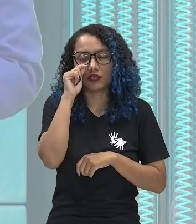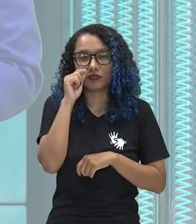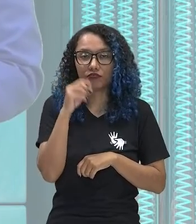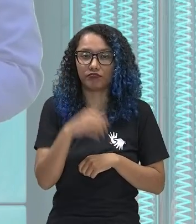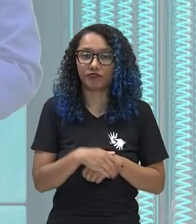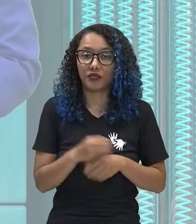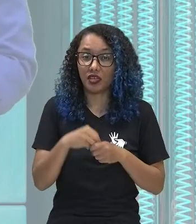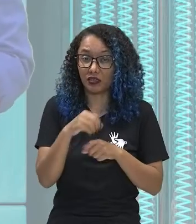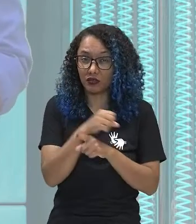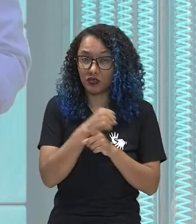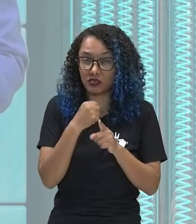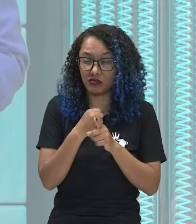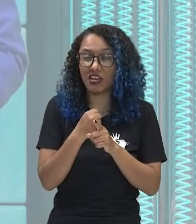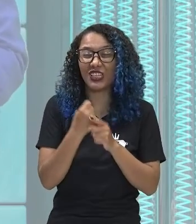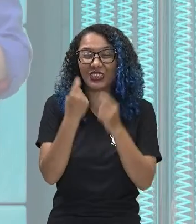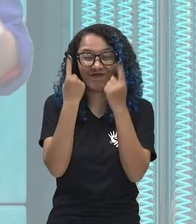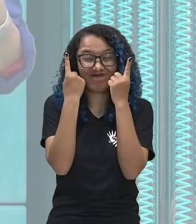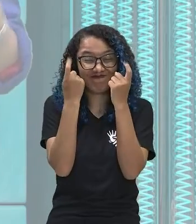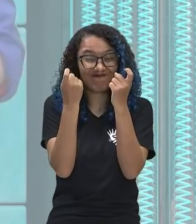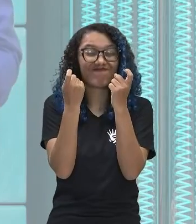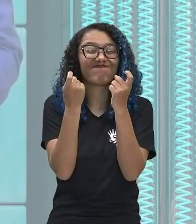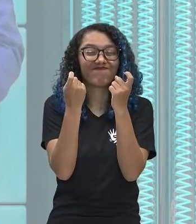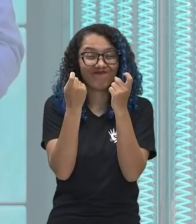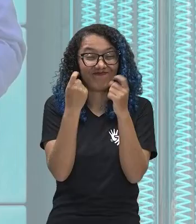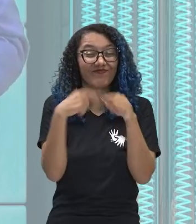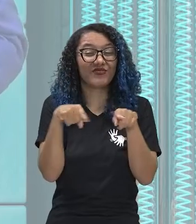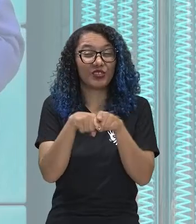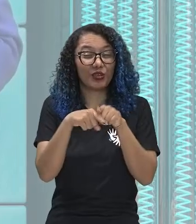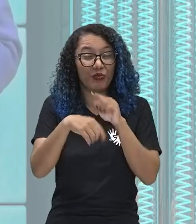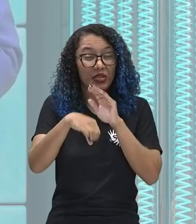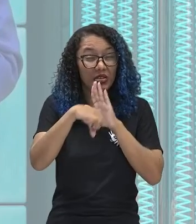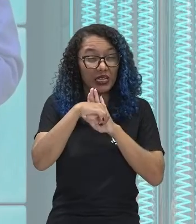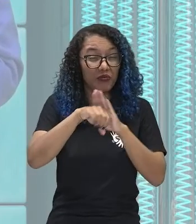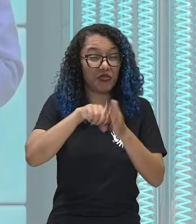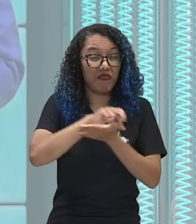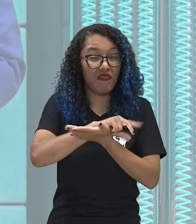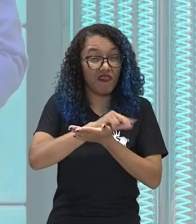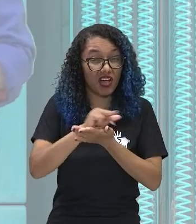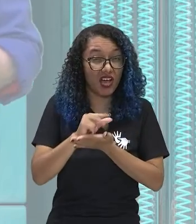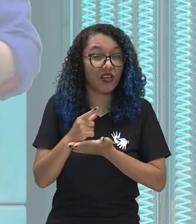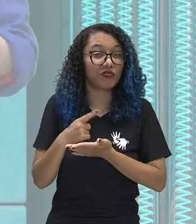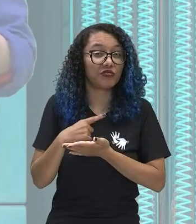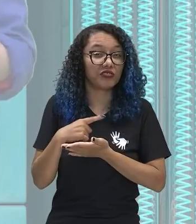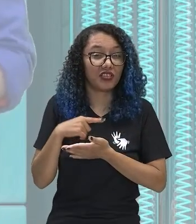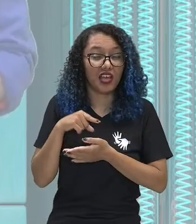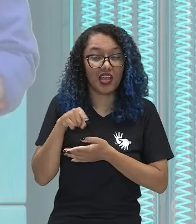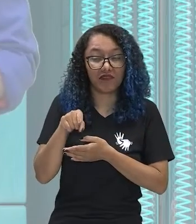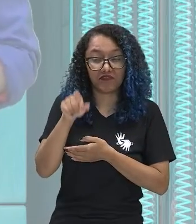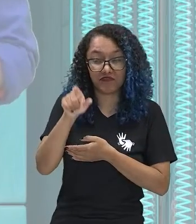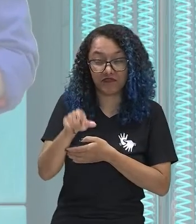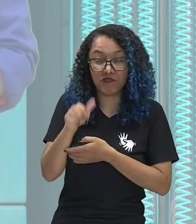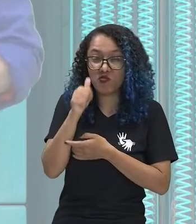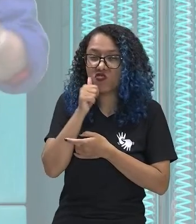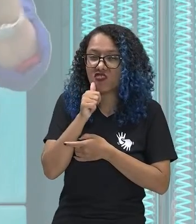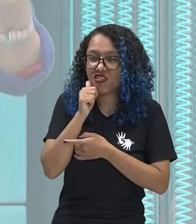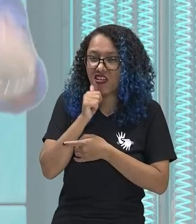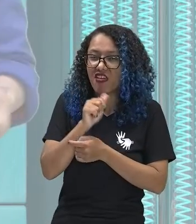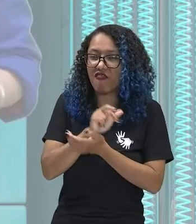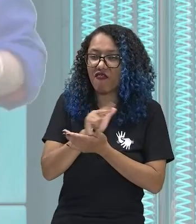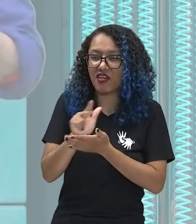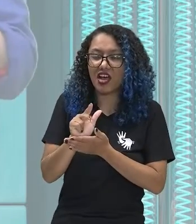vivemos é muito violenta e muitos crimes têm sido praticados contra a mulher. Então, nós precisamos estar atentos. Nós